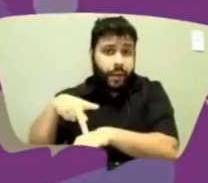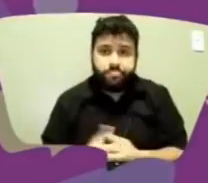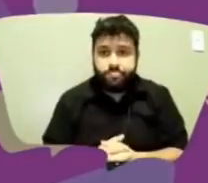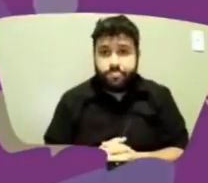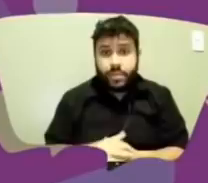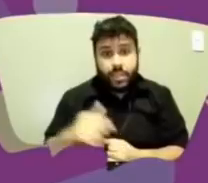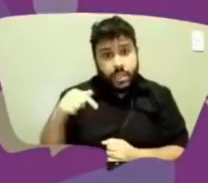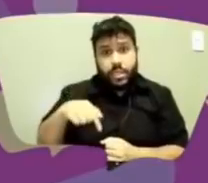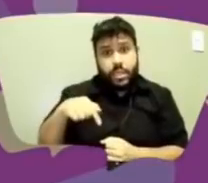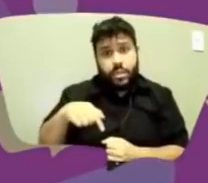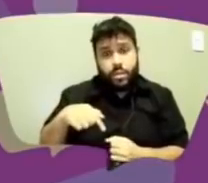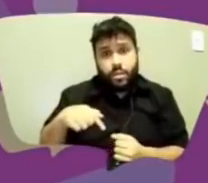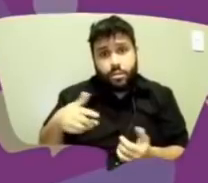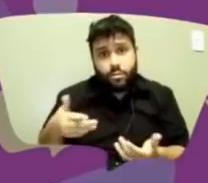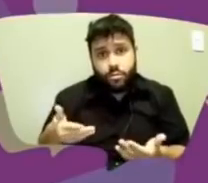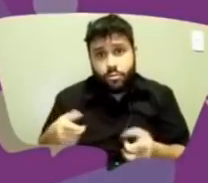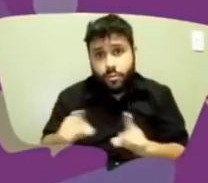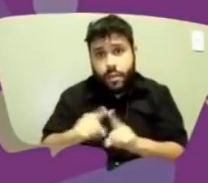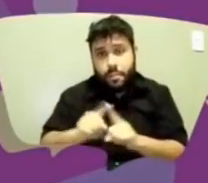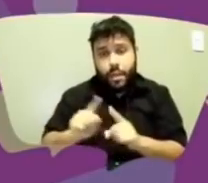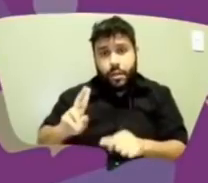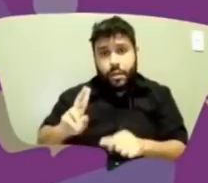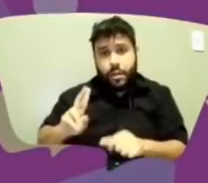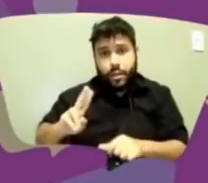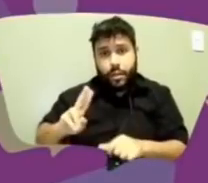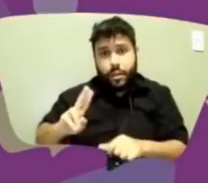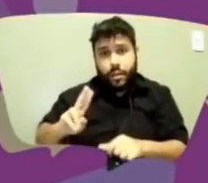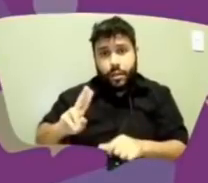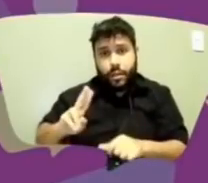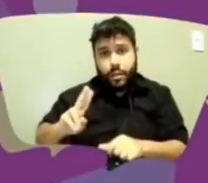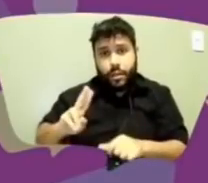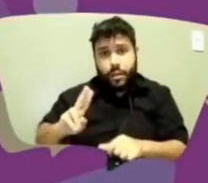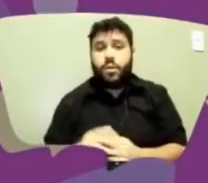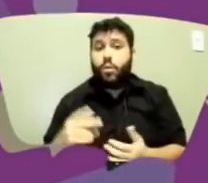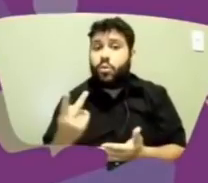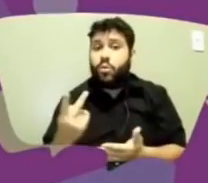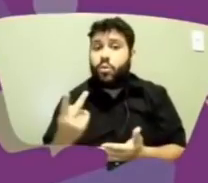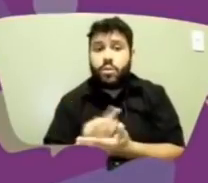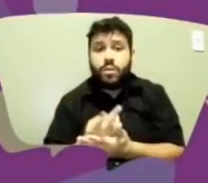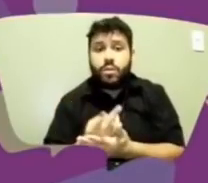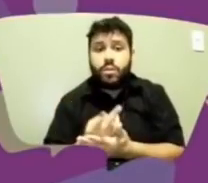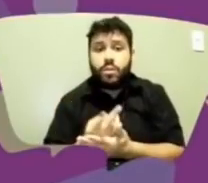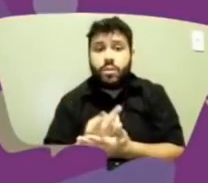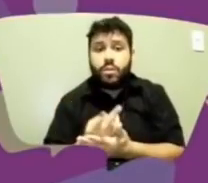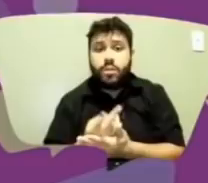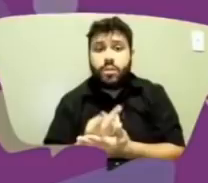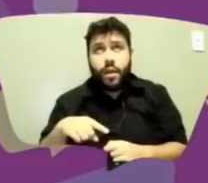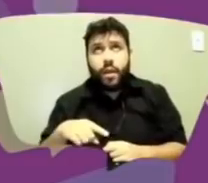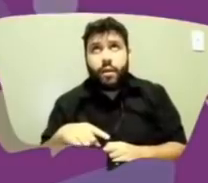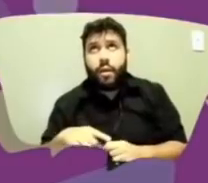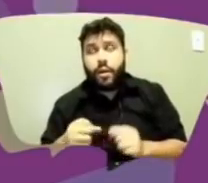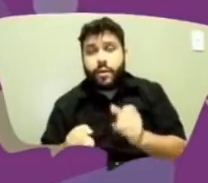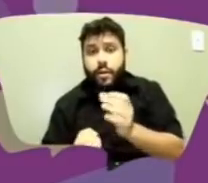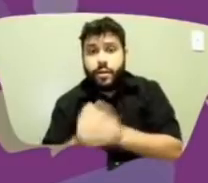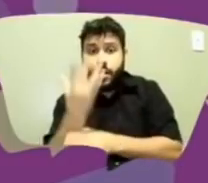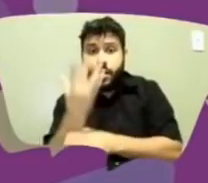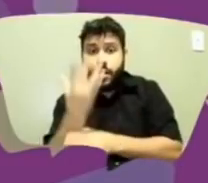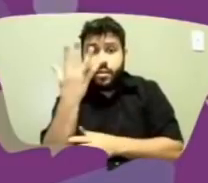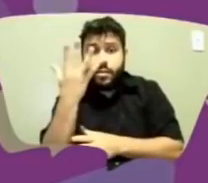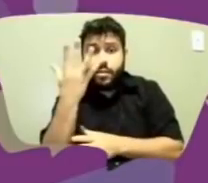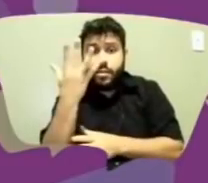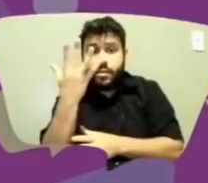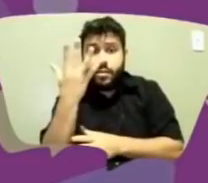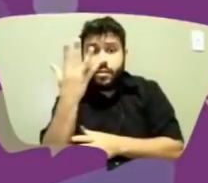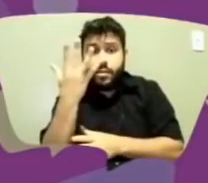E isso gerou depois a criação, ou a tentativa da criação, daquela fundação de direito